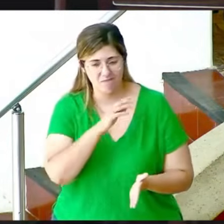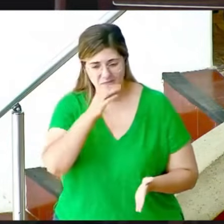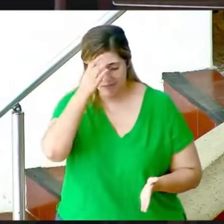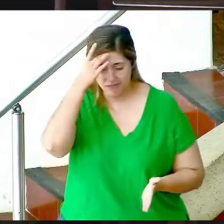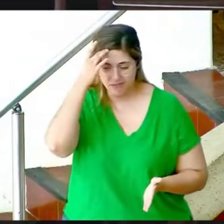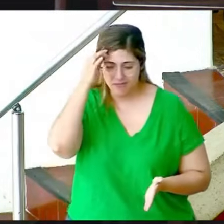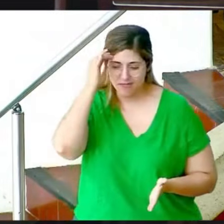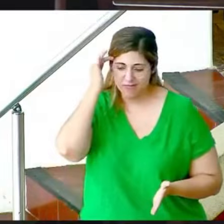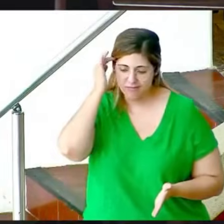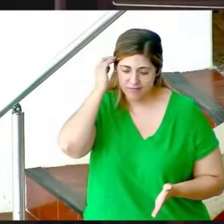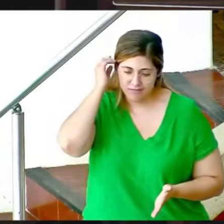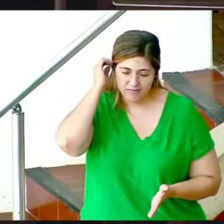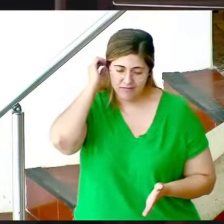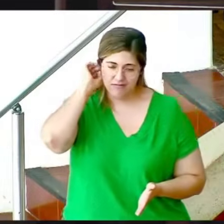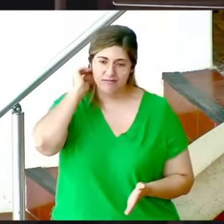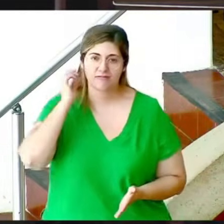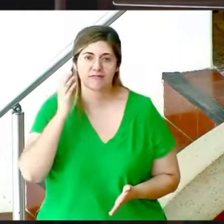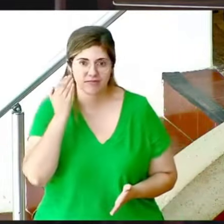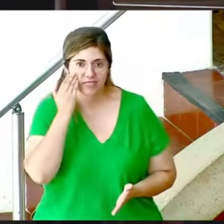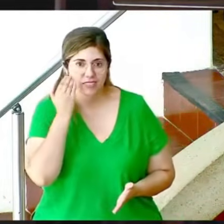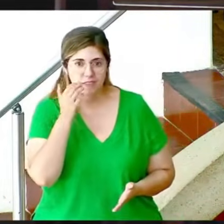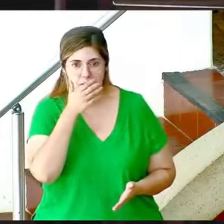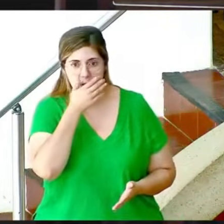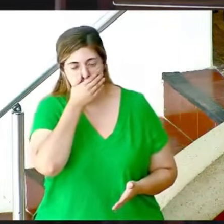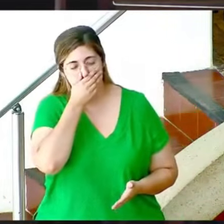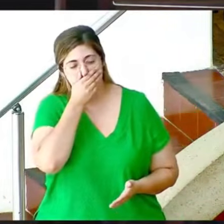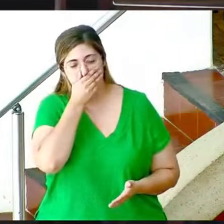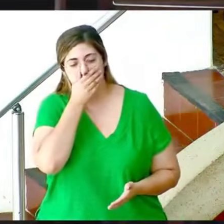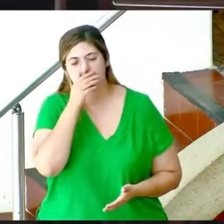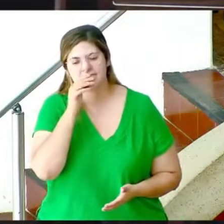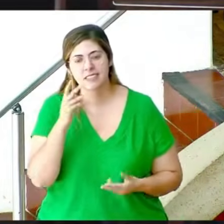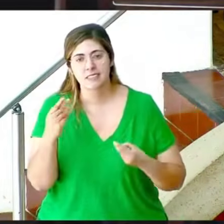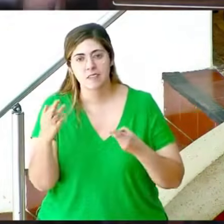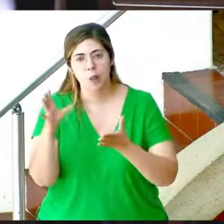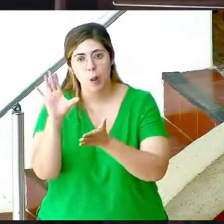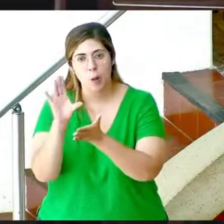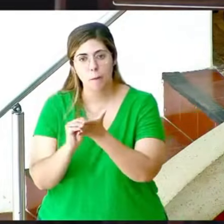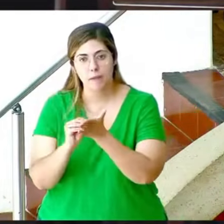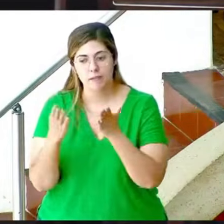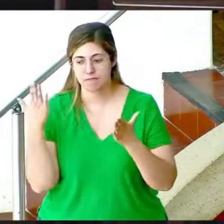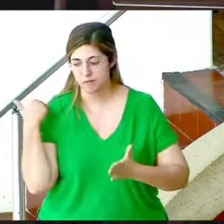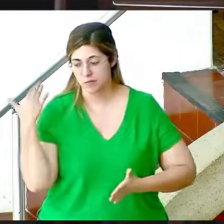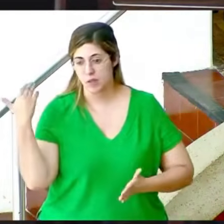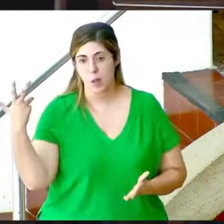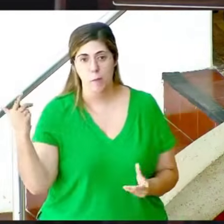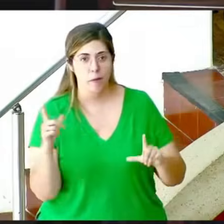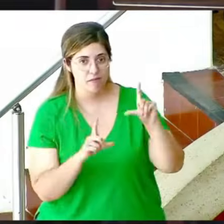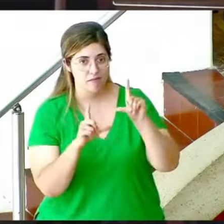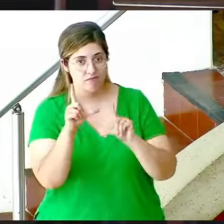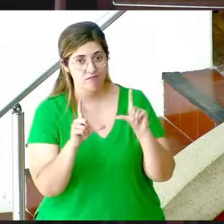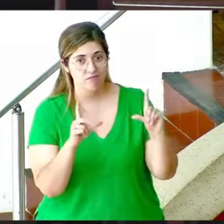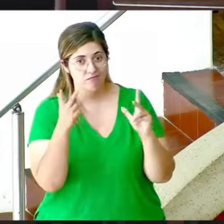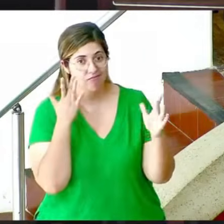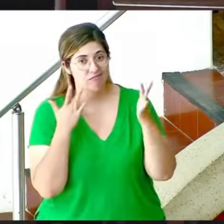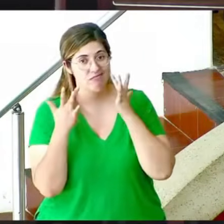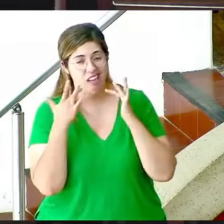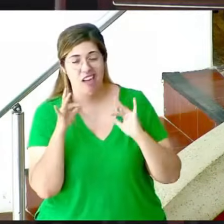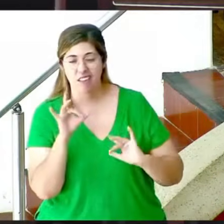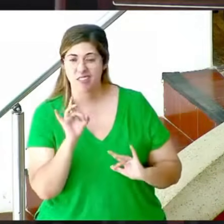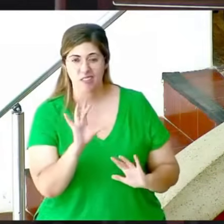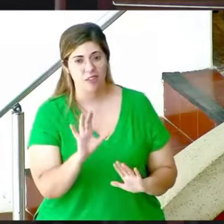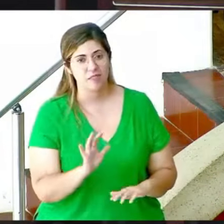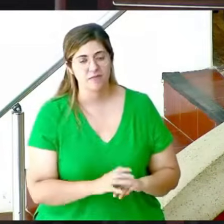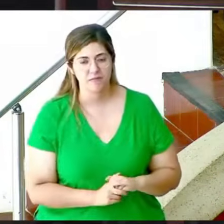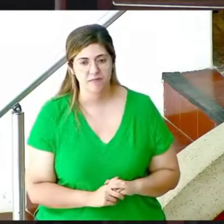nada perto do que eu faço. Brad Pitt não é nada. Angelina Jolie, não tem nem